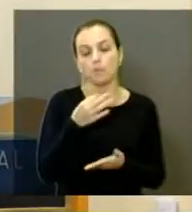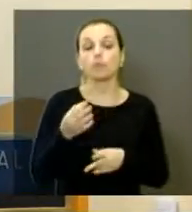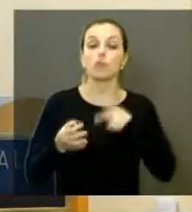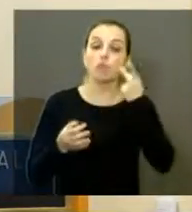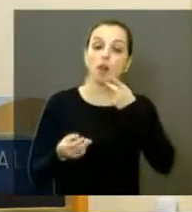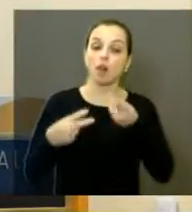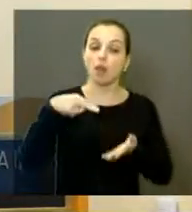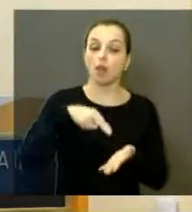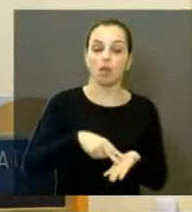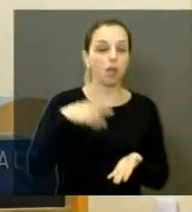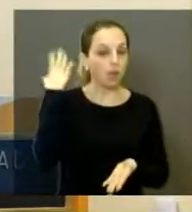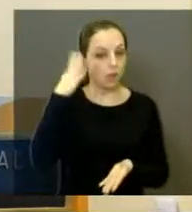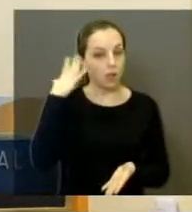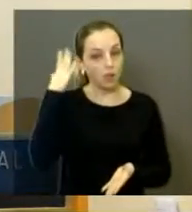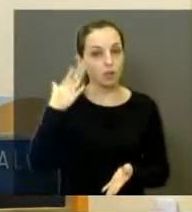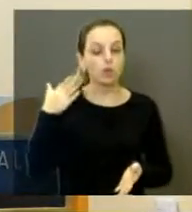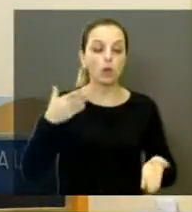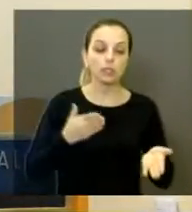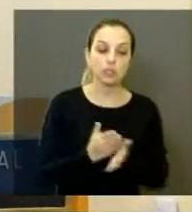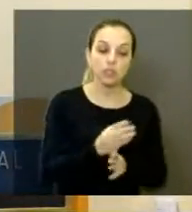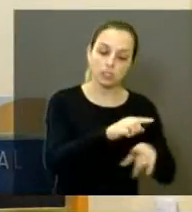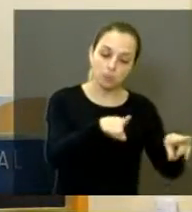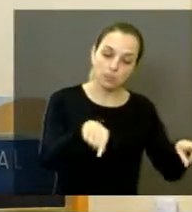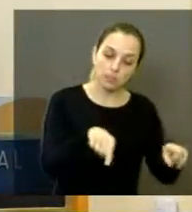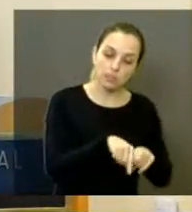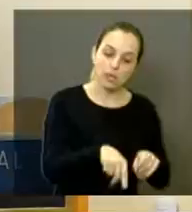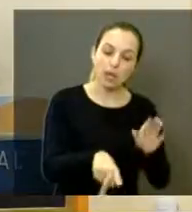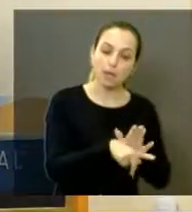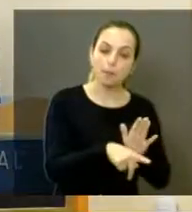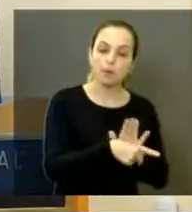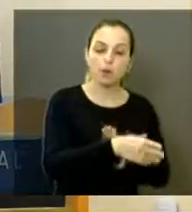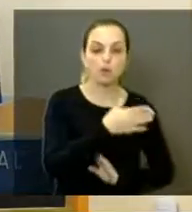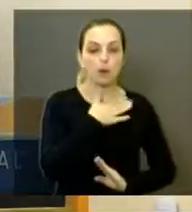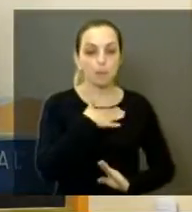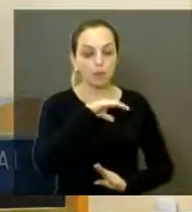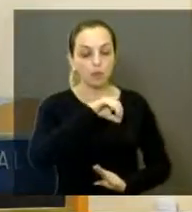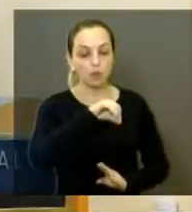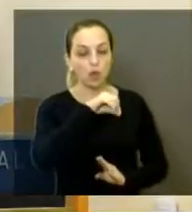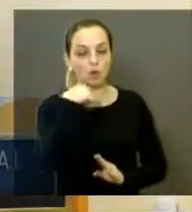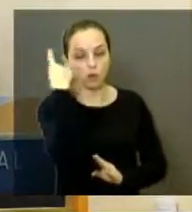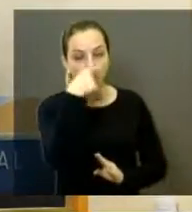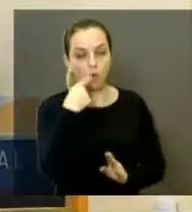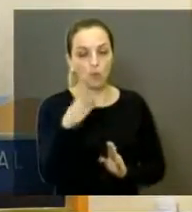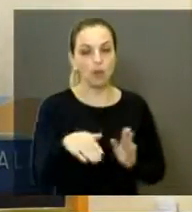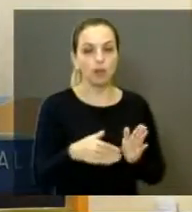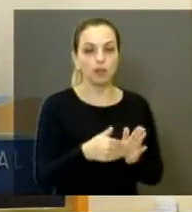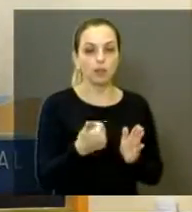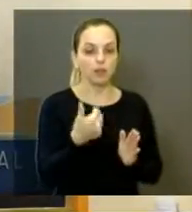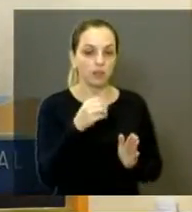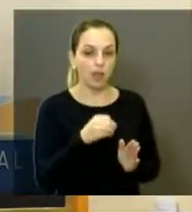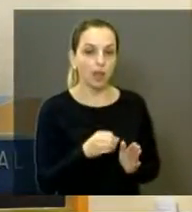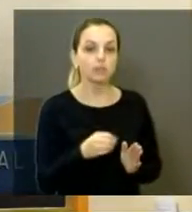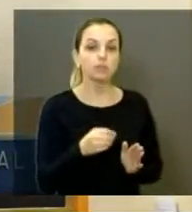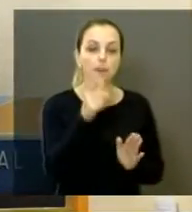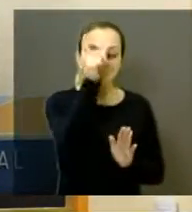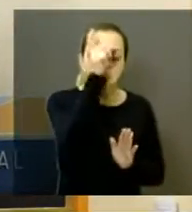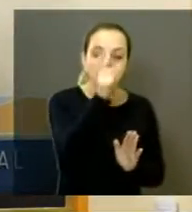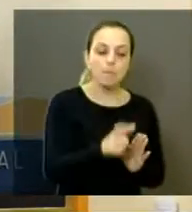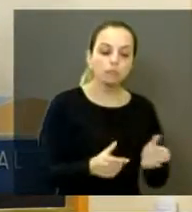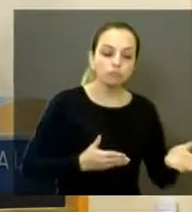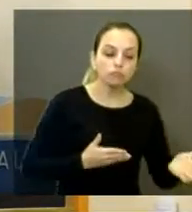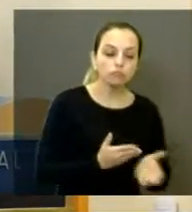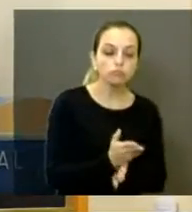tribuna, vai à minha sala amanhã, das 9 às 10, que nós iremos pessoalmente cobrar